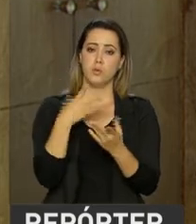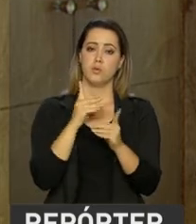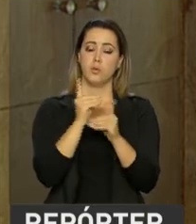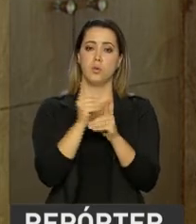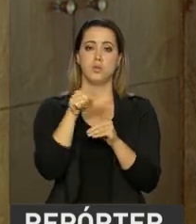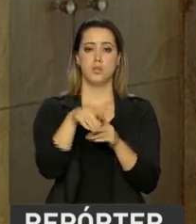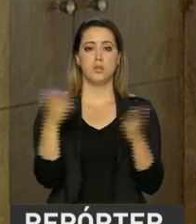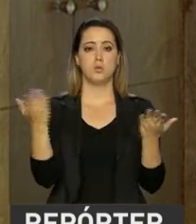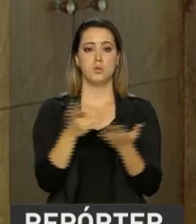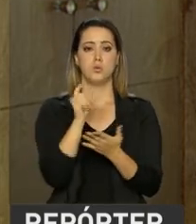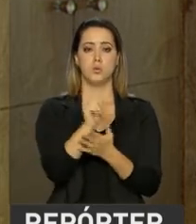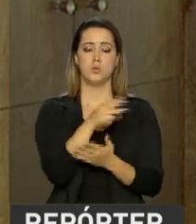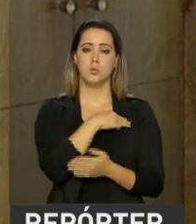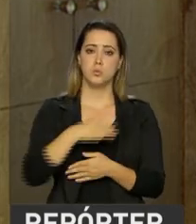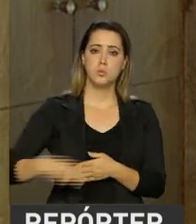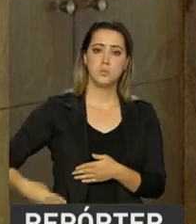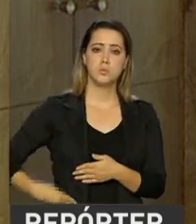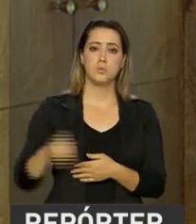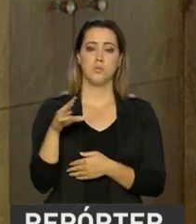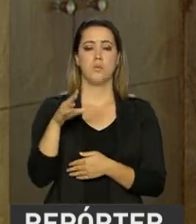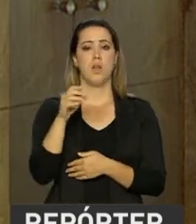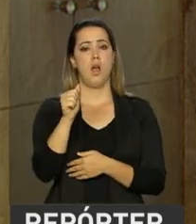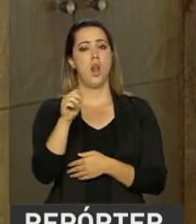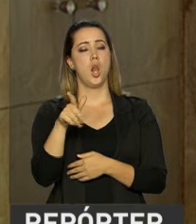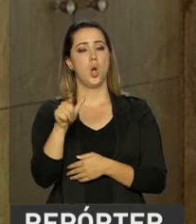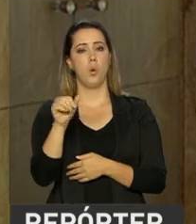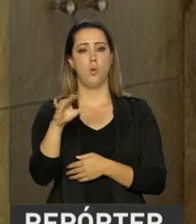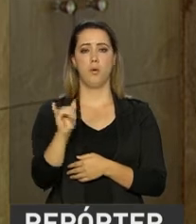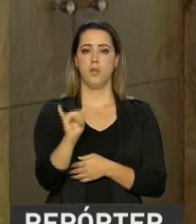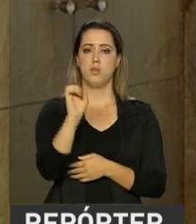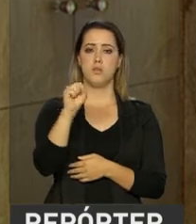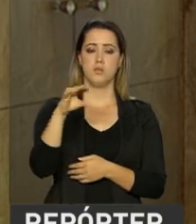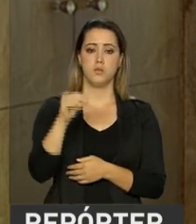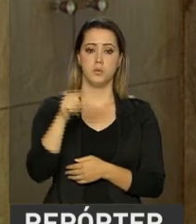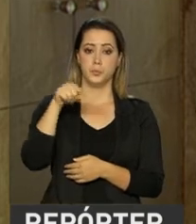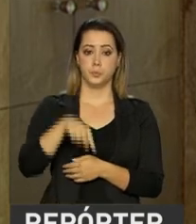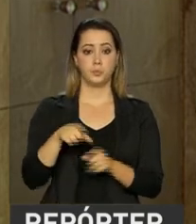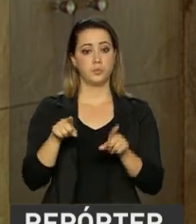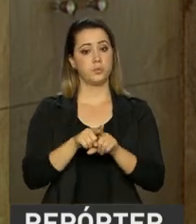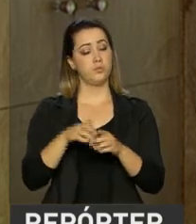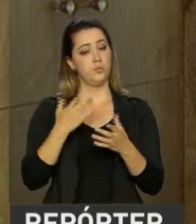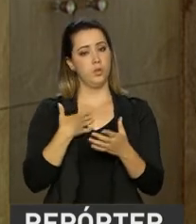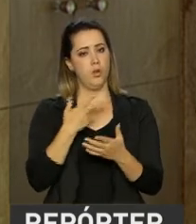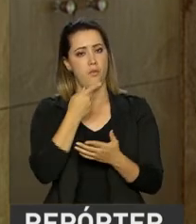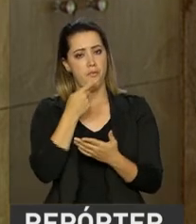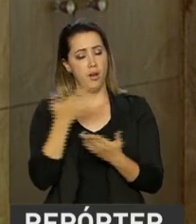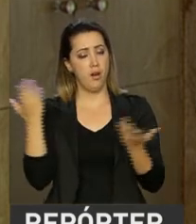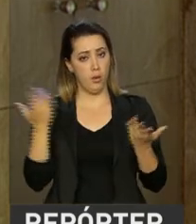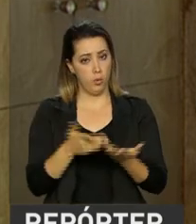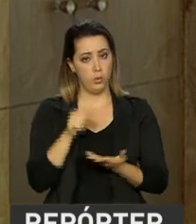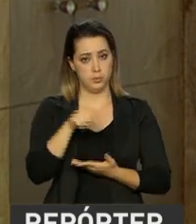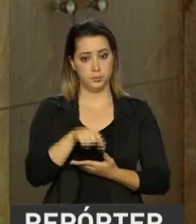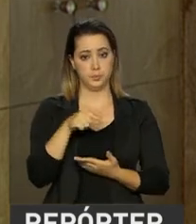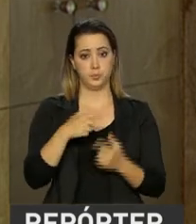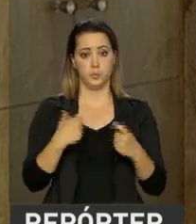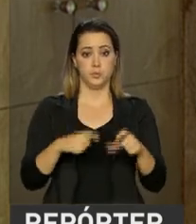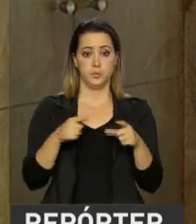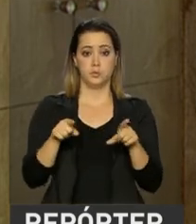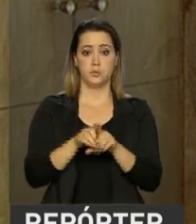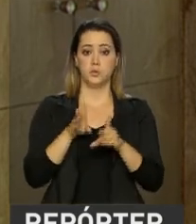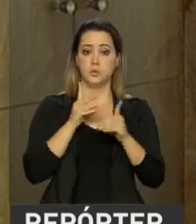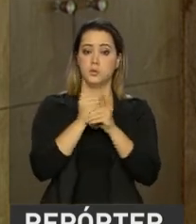ministro das relações exteriores à luz de anúncio no palácio itamaraty de onde eu falo agora esses encontros